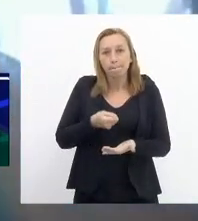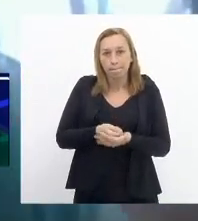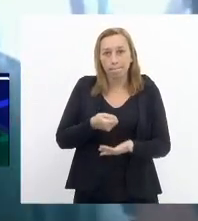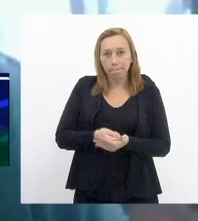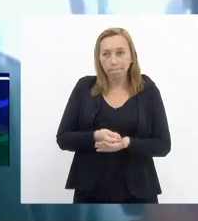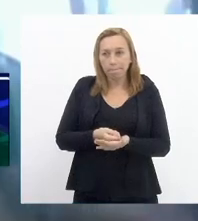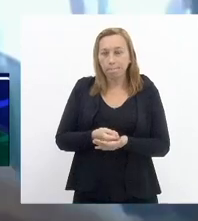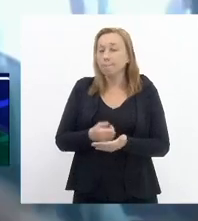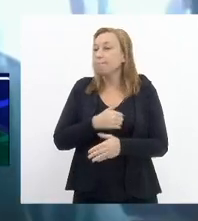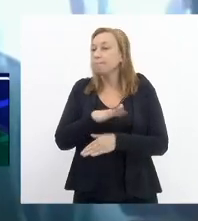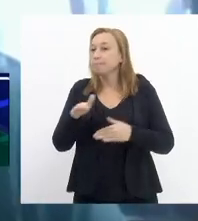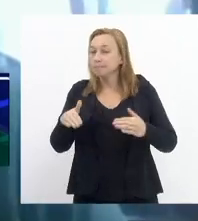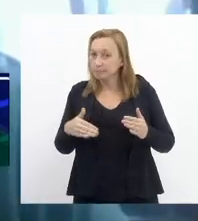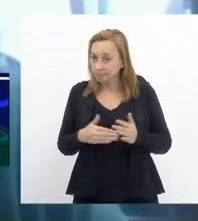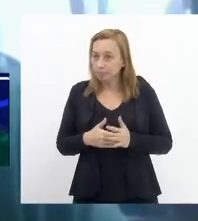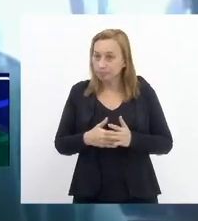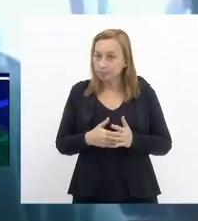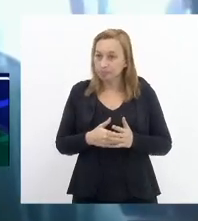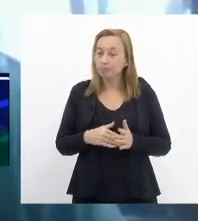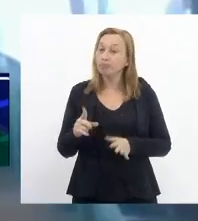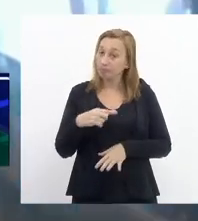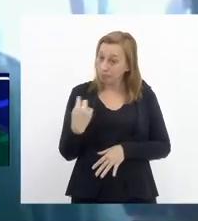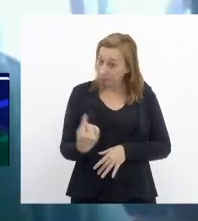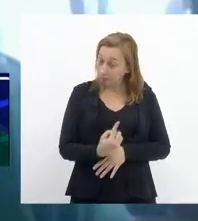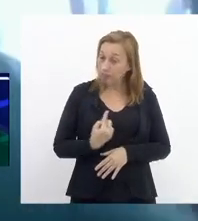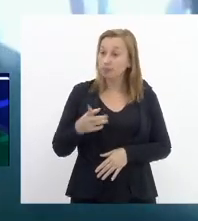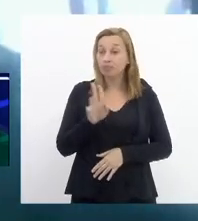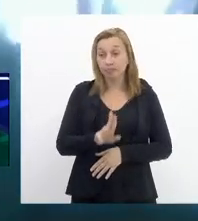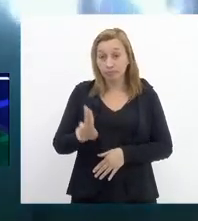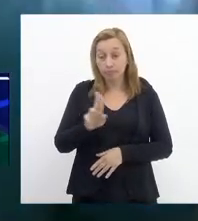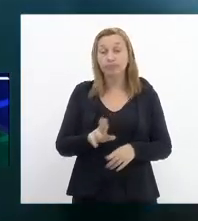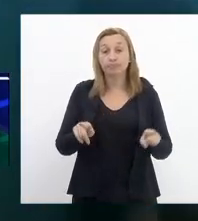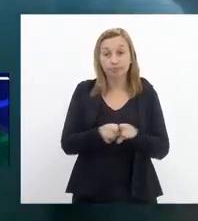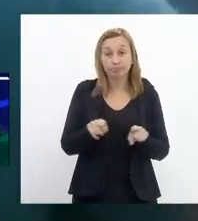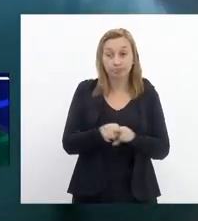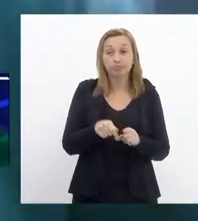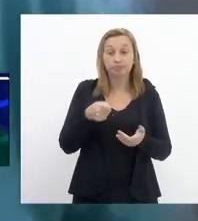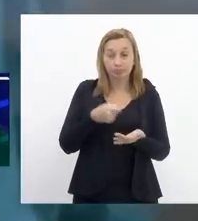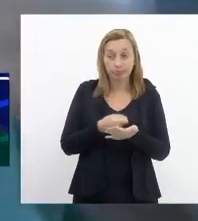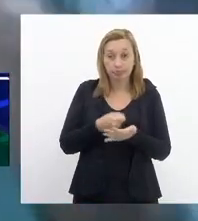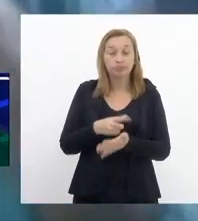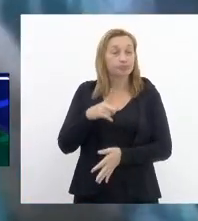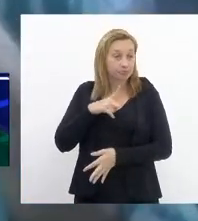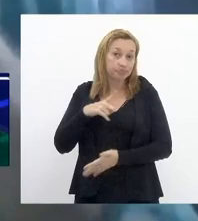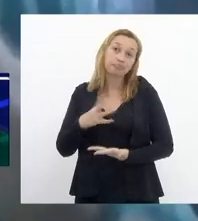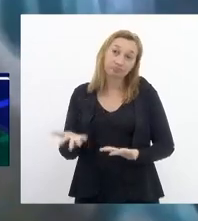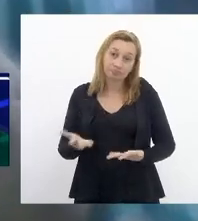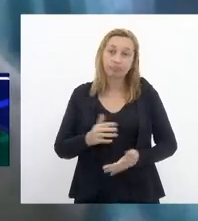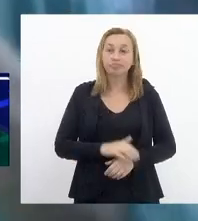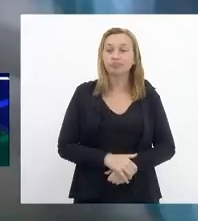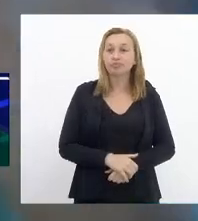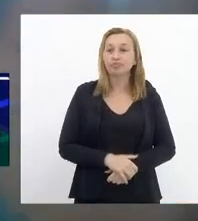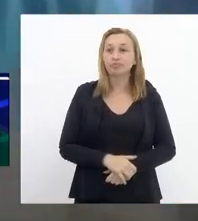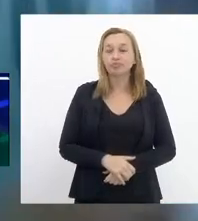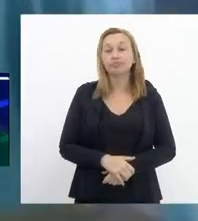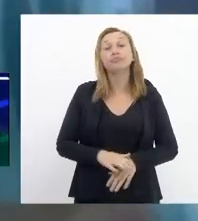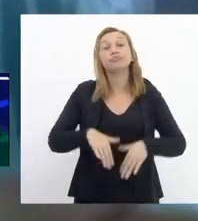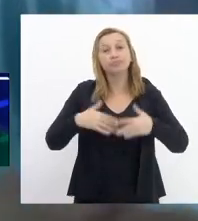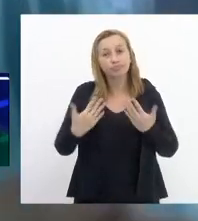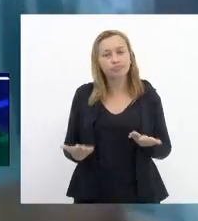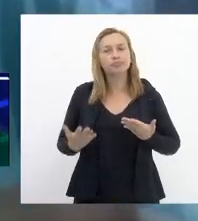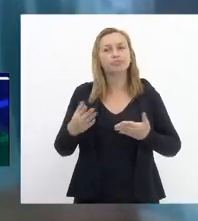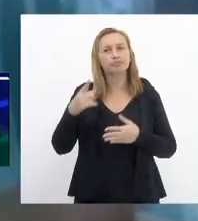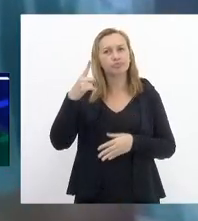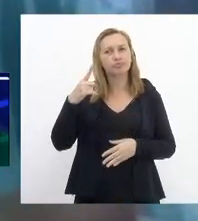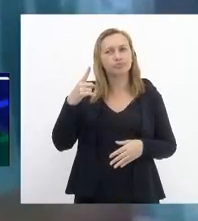obrigações para todas as esferas, até nós consumidores também temos obrigação, todos temos obrigações. Então, essa